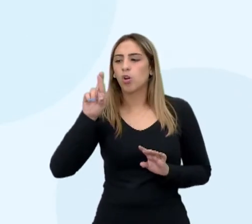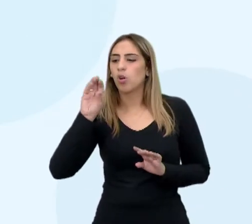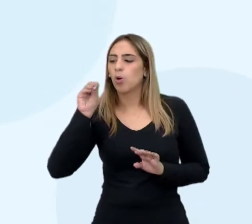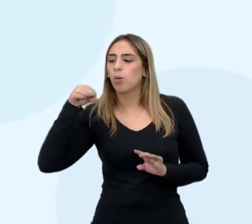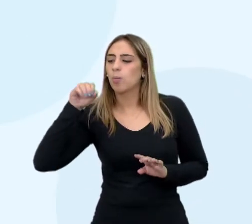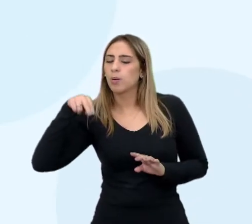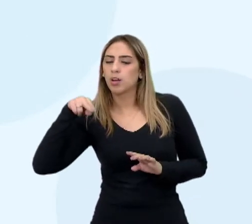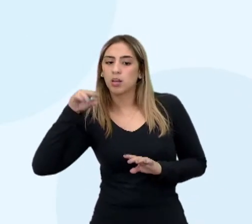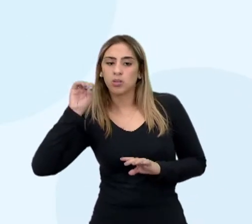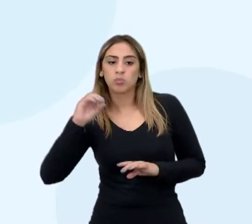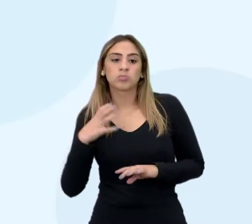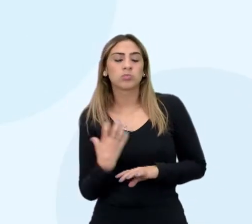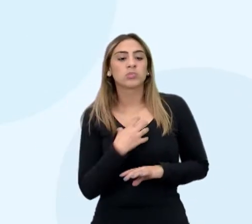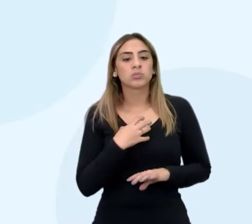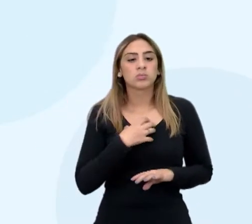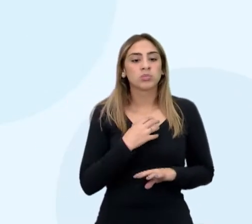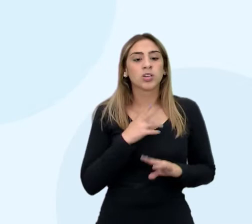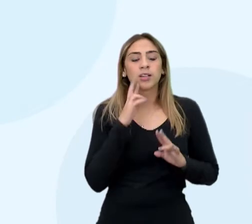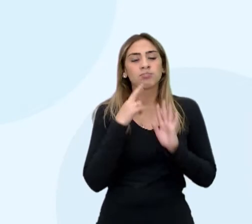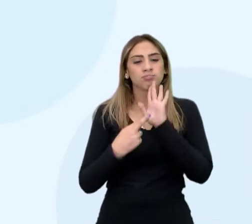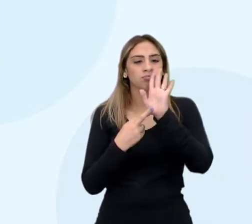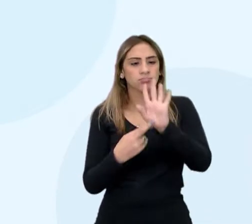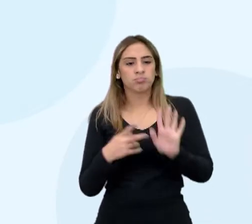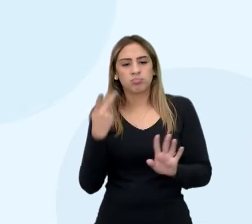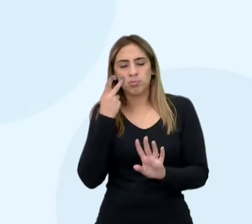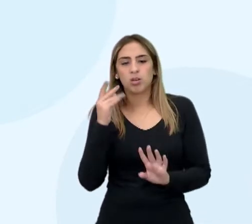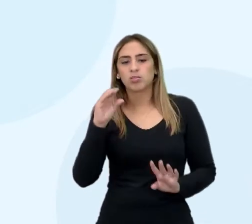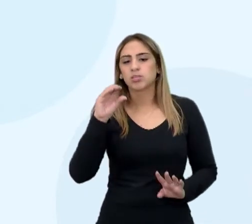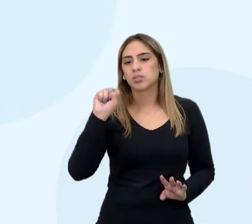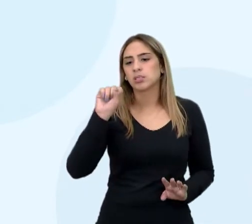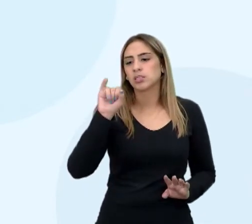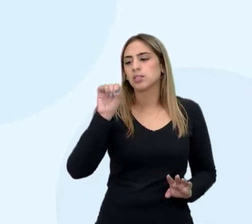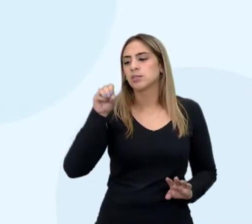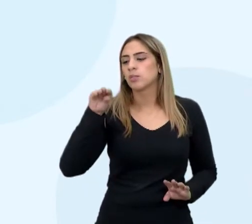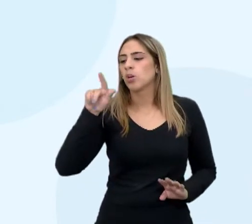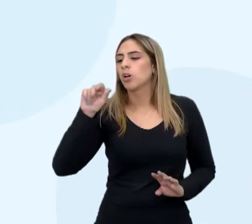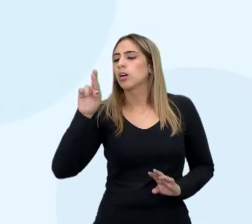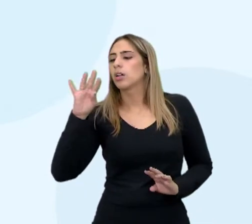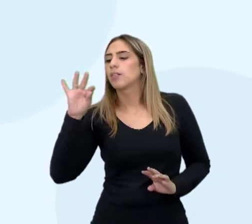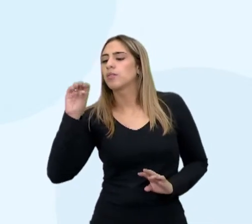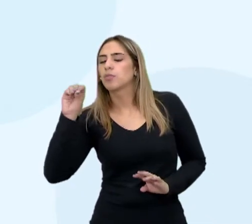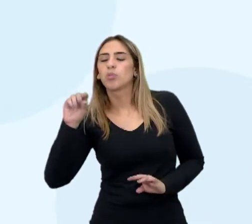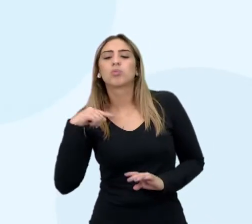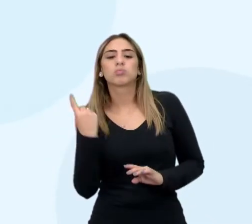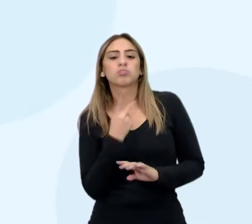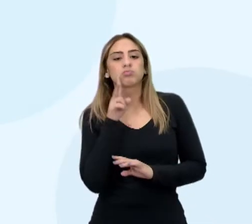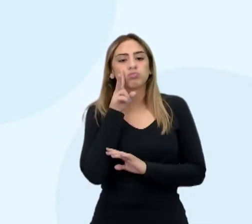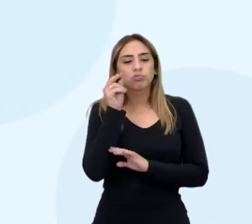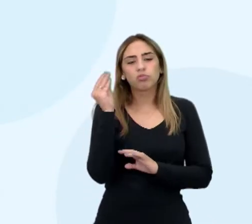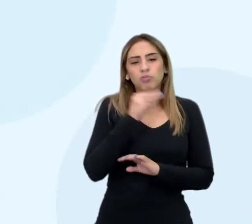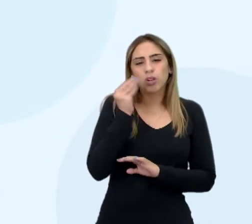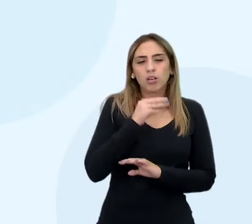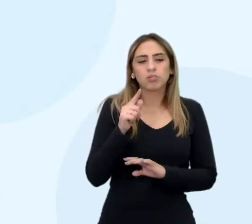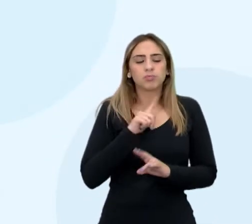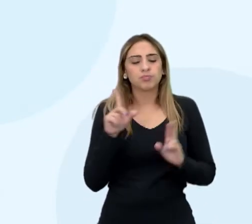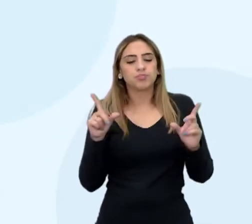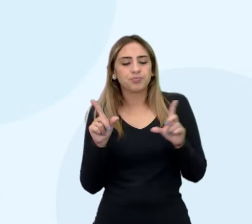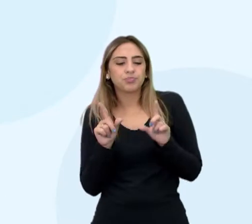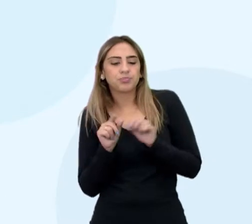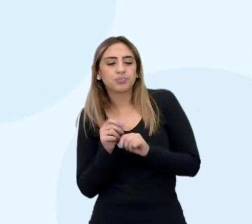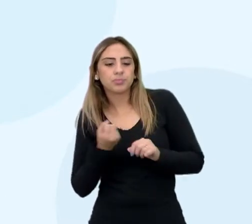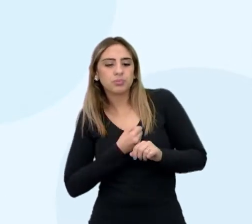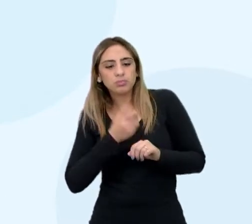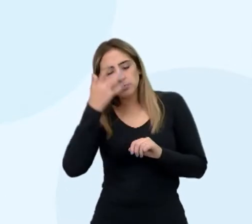não sentido, apenas registrado aí pelos sismógrafos, né? O 2 é muito fraco, sentido por um muito reduzido número de